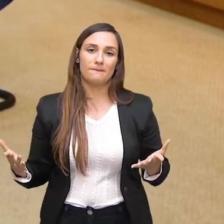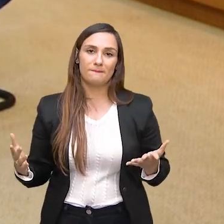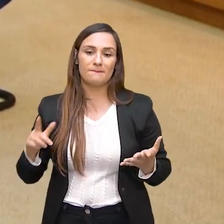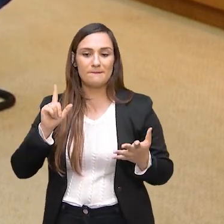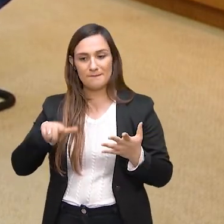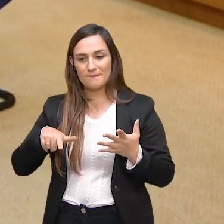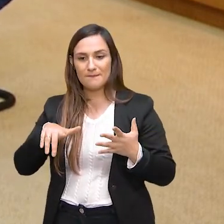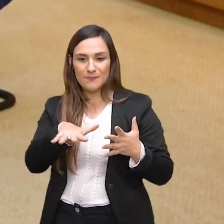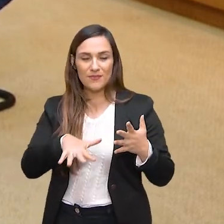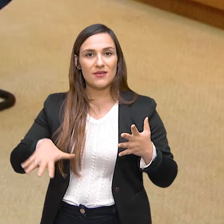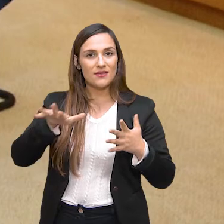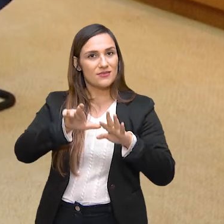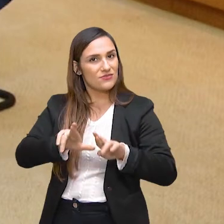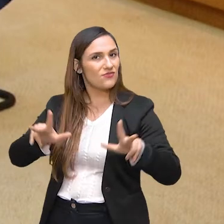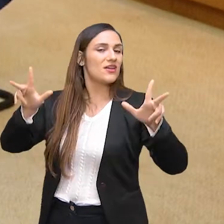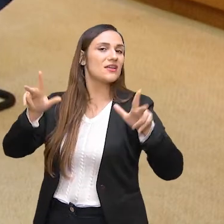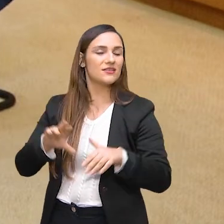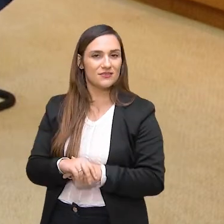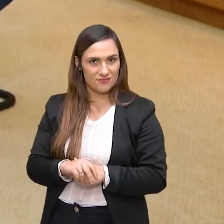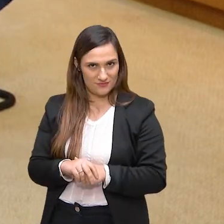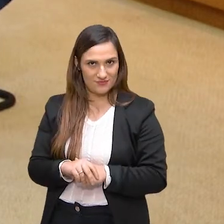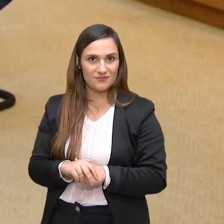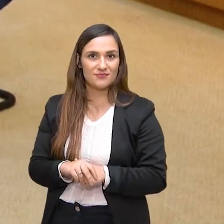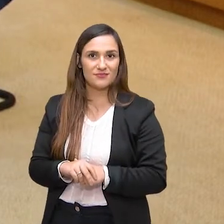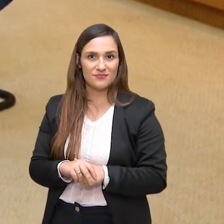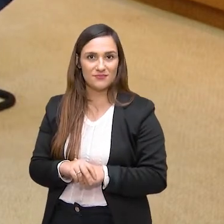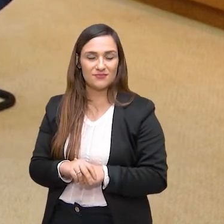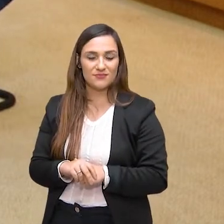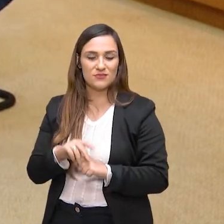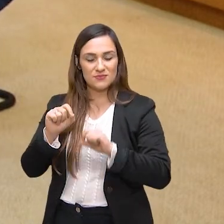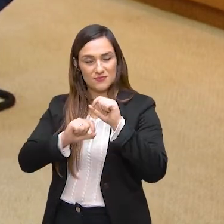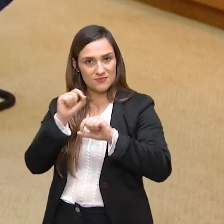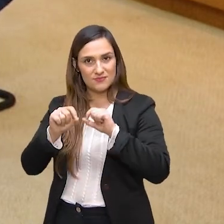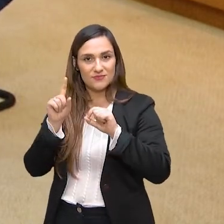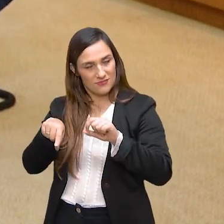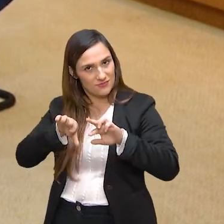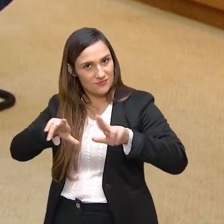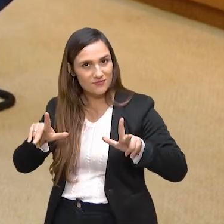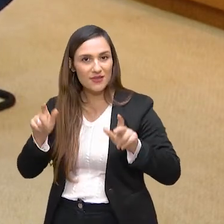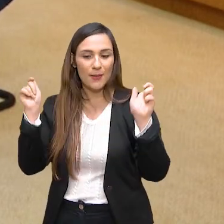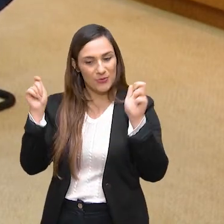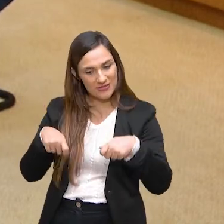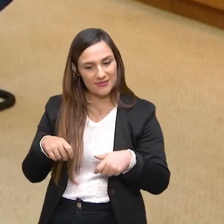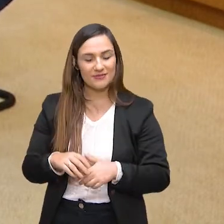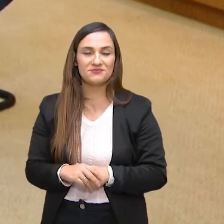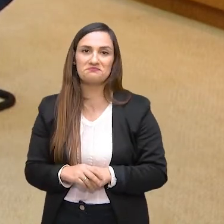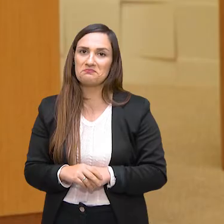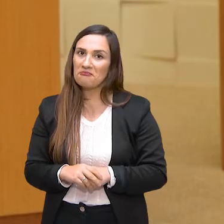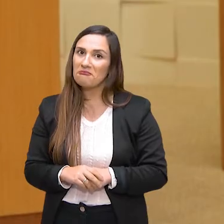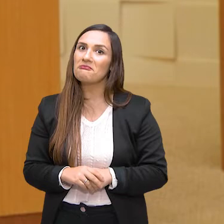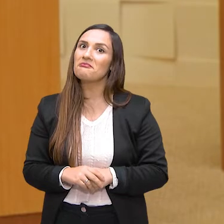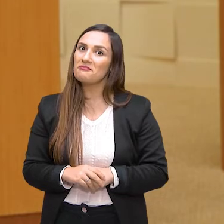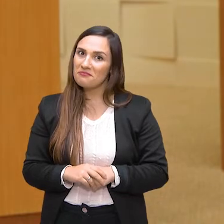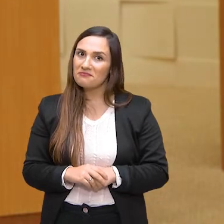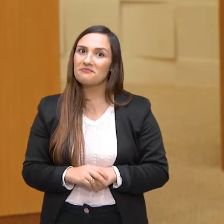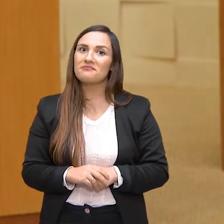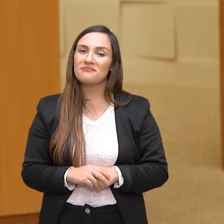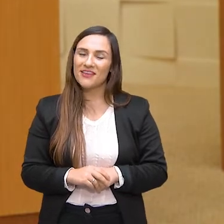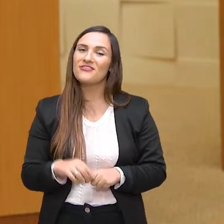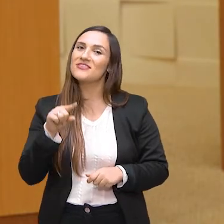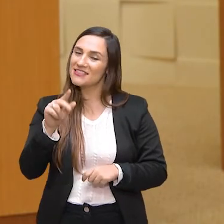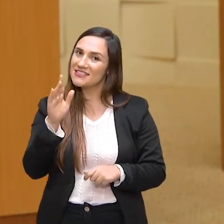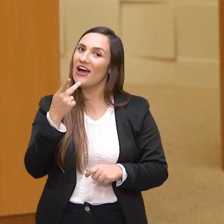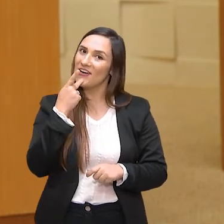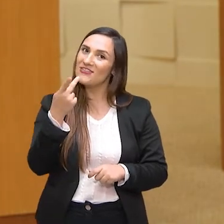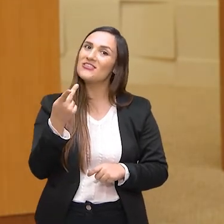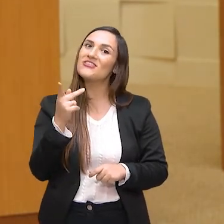áreas diferentes do direito que têm essas capacitações regulamentadas de forma diferente. Bom, o assunto aqui da próxima pergunta, o